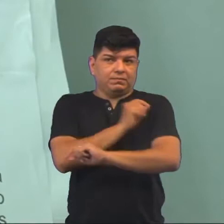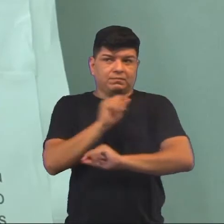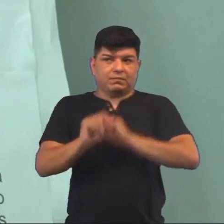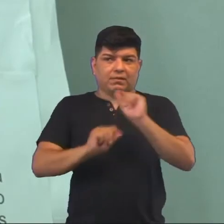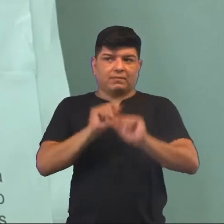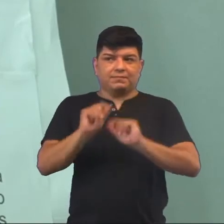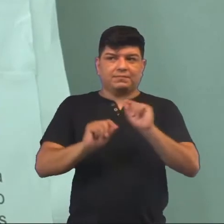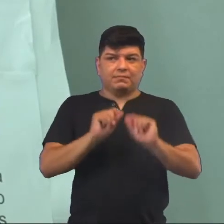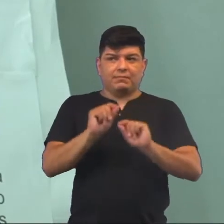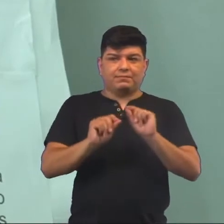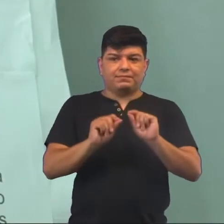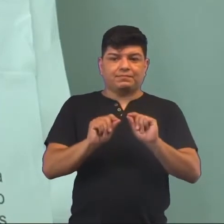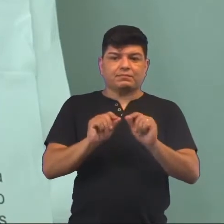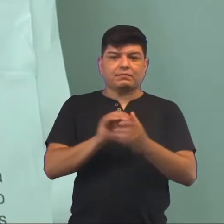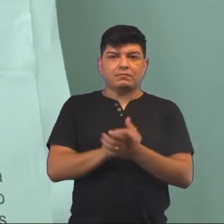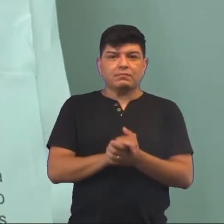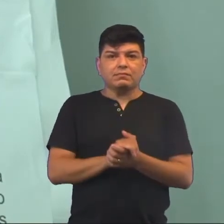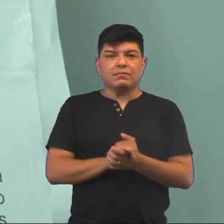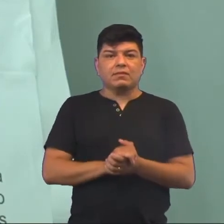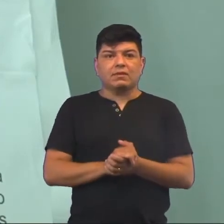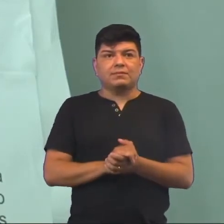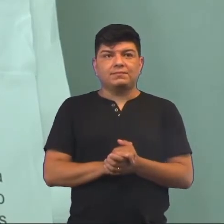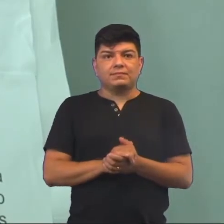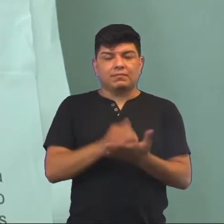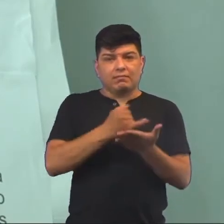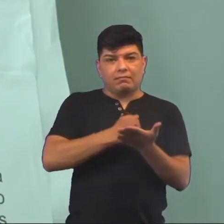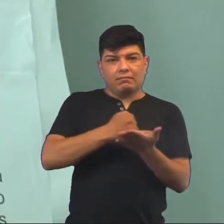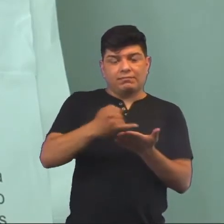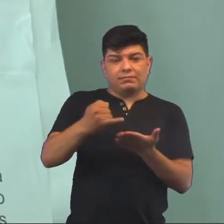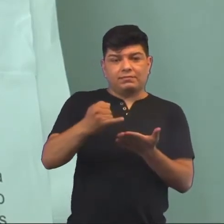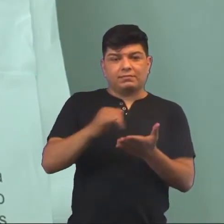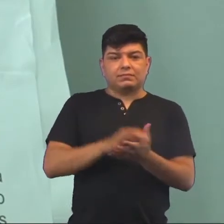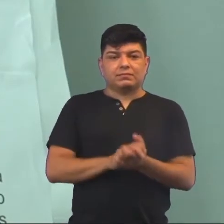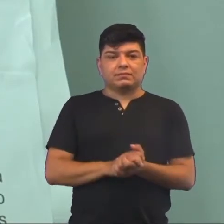ó. Vamos para a leitura, ó. Introdução.